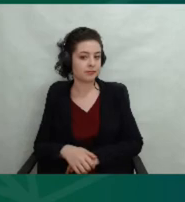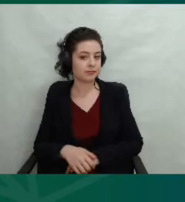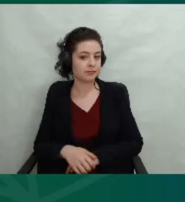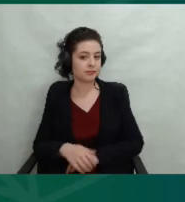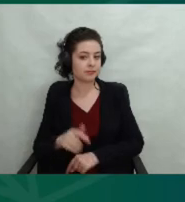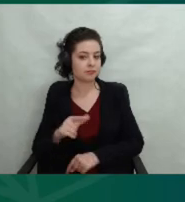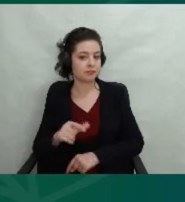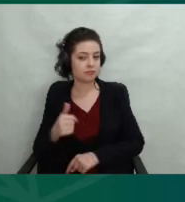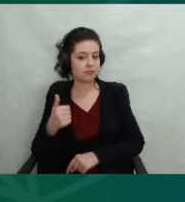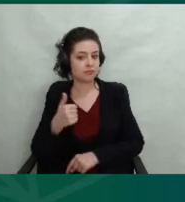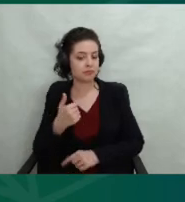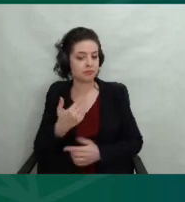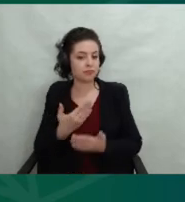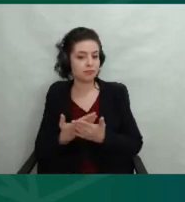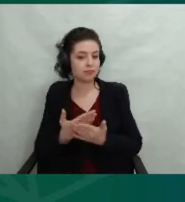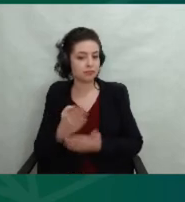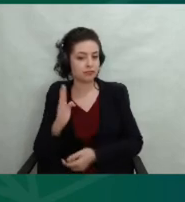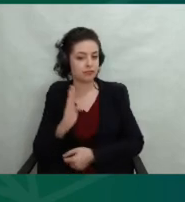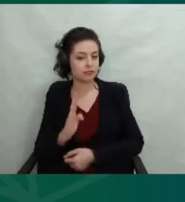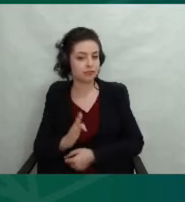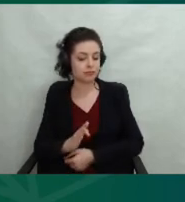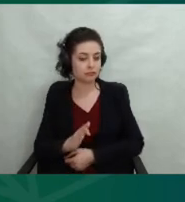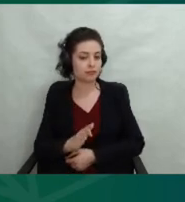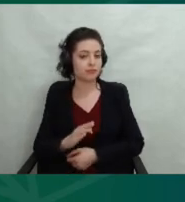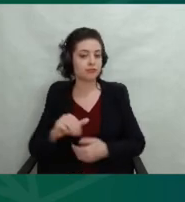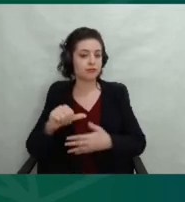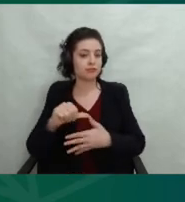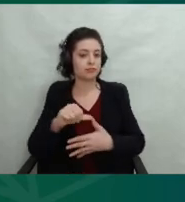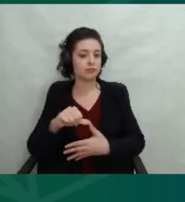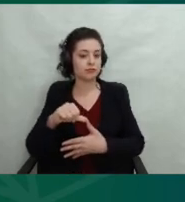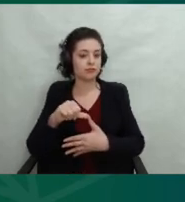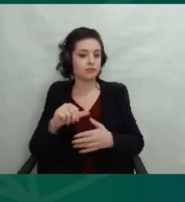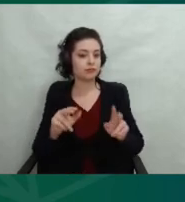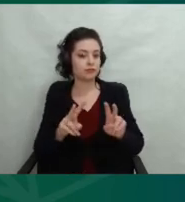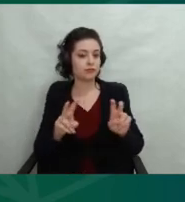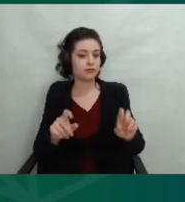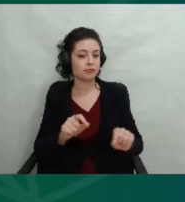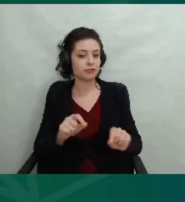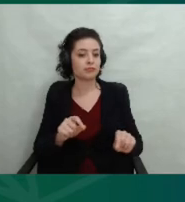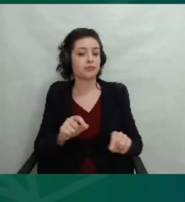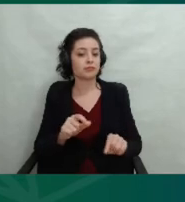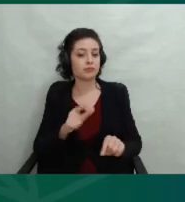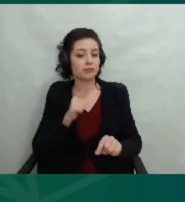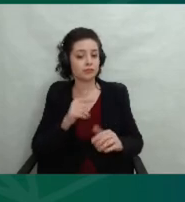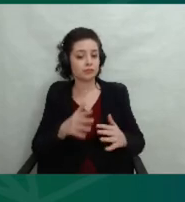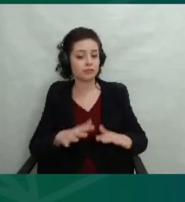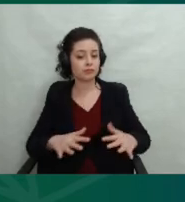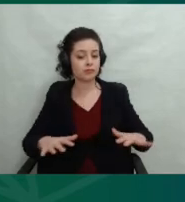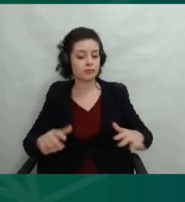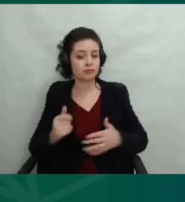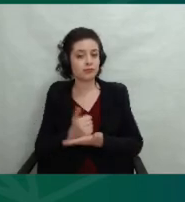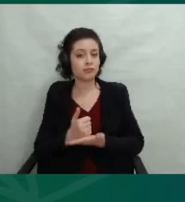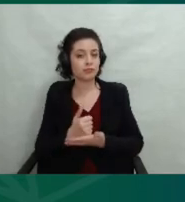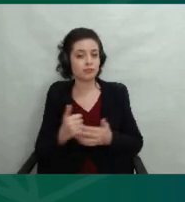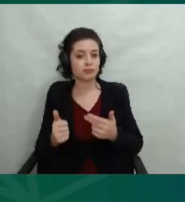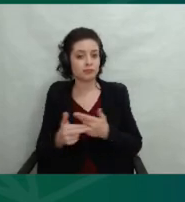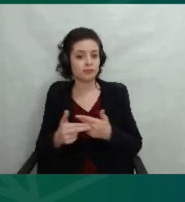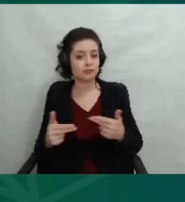primeiro estudo também no Brasil e no Hemisfério Sul, sobre fármacos na água do mar. E daí para frente nós começamos, então,